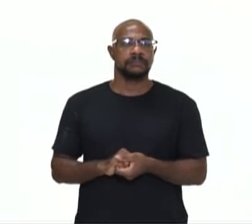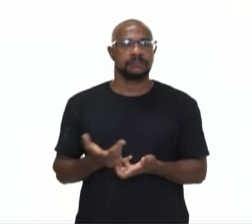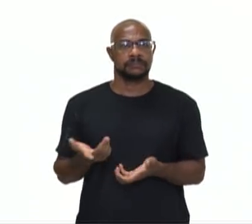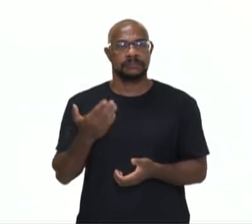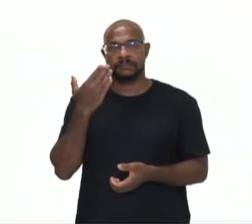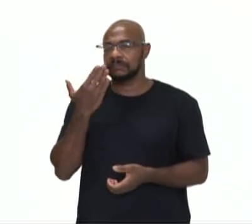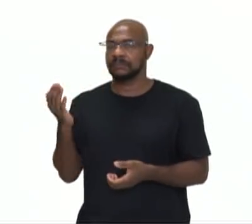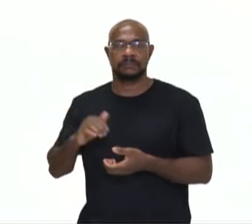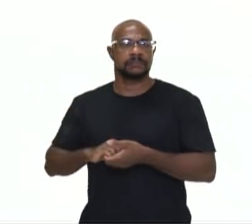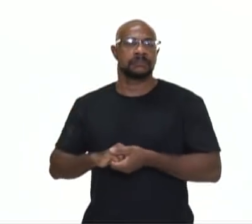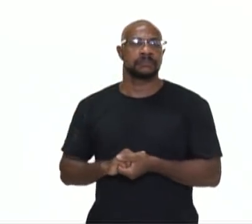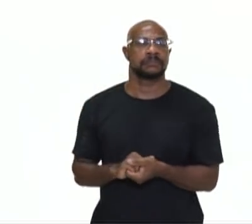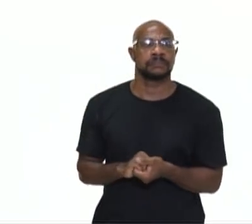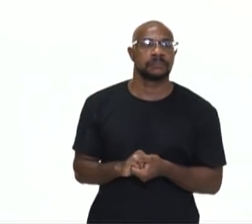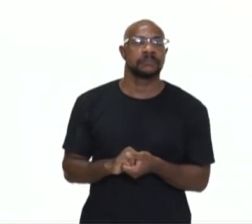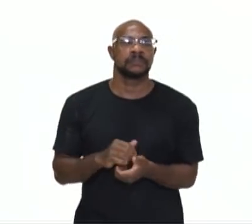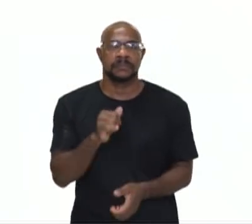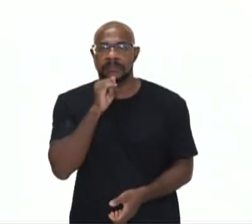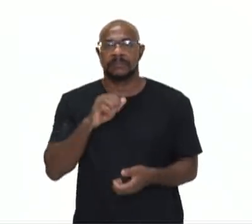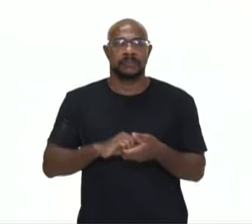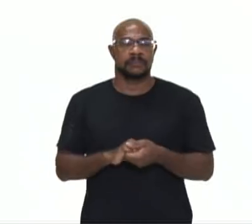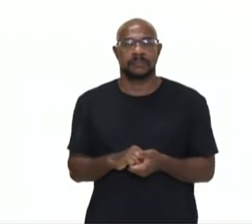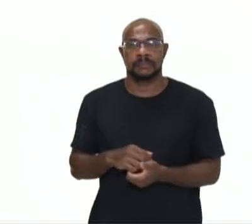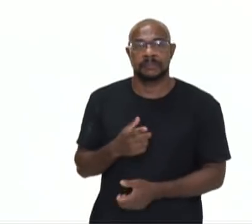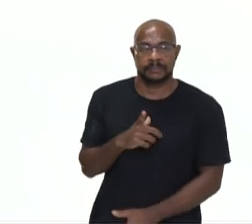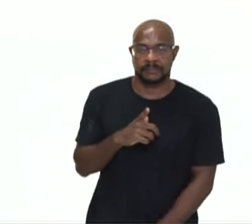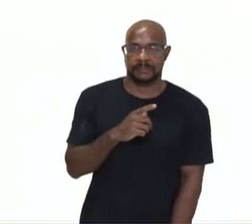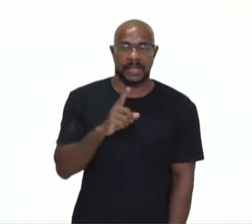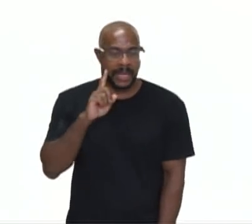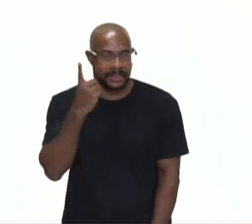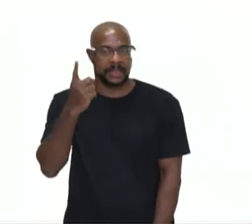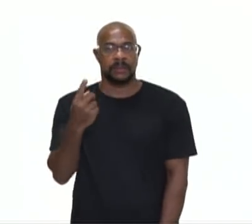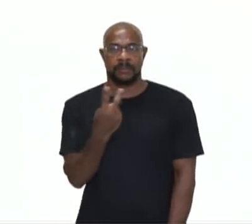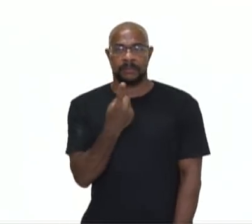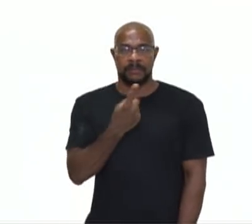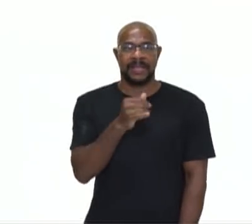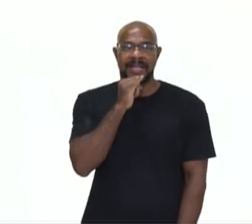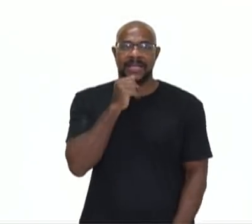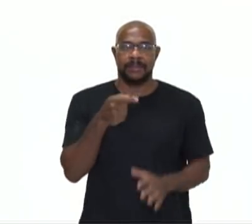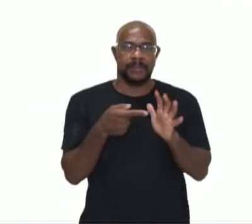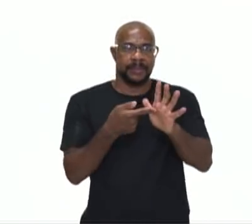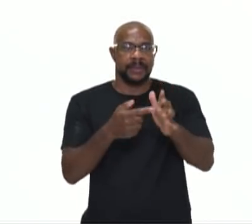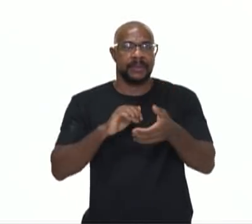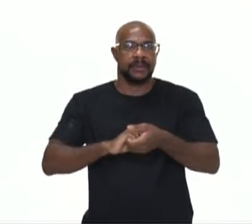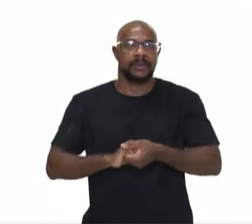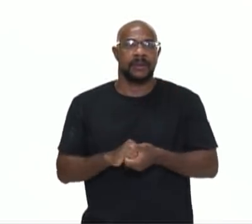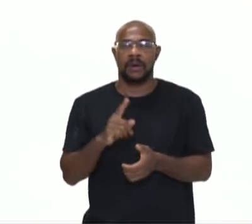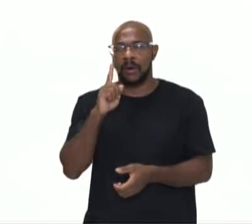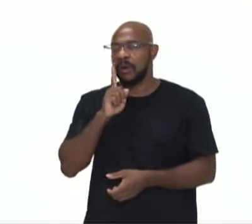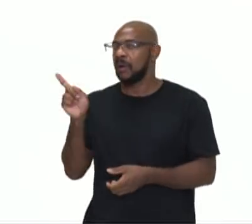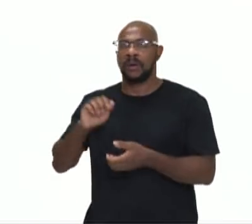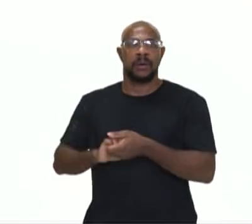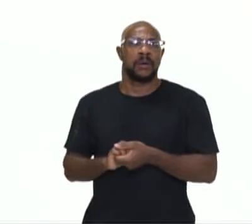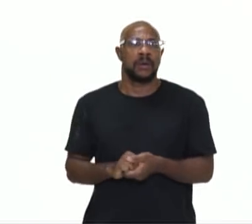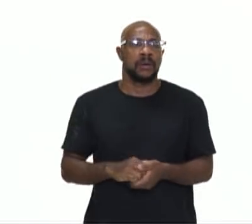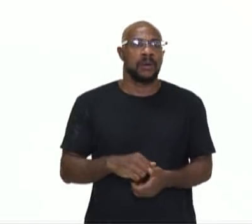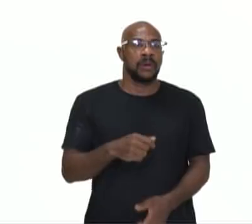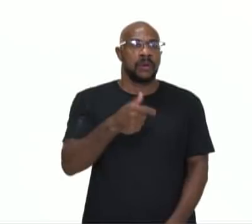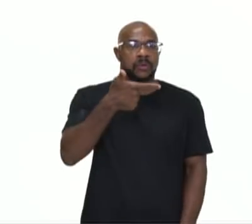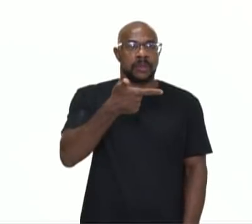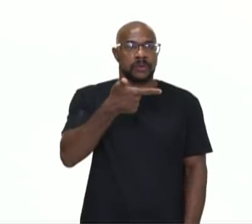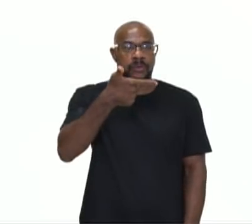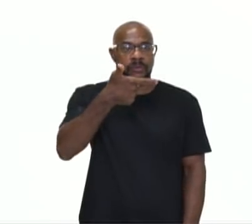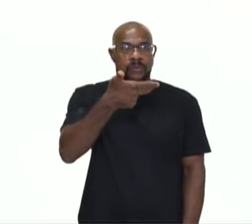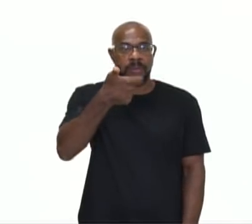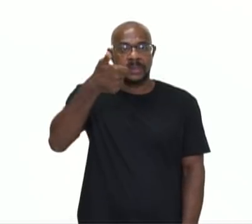simples. Quando eu pego a ideia do primeiro caso, a adição que eu fiz, dá uma olhada lá, ó. 215 mais 12